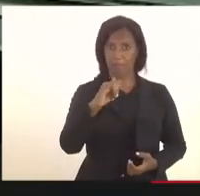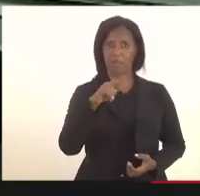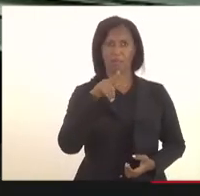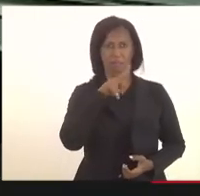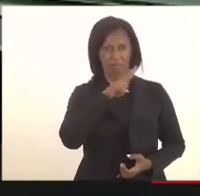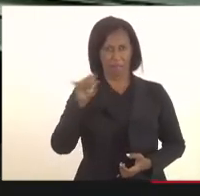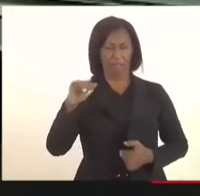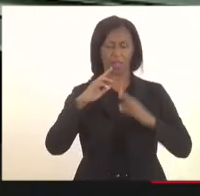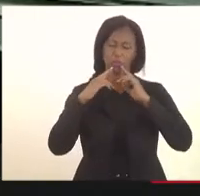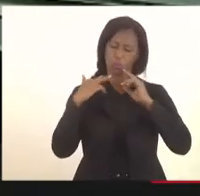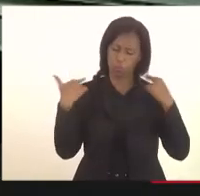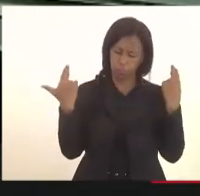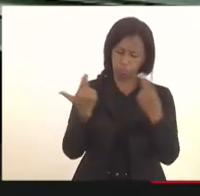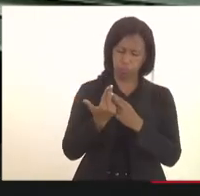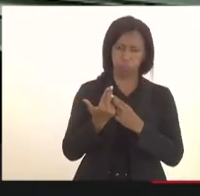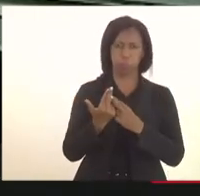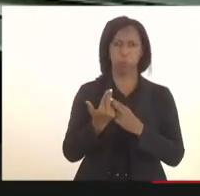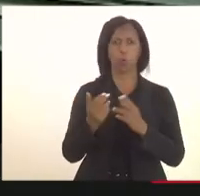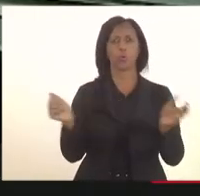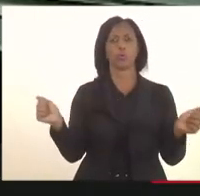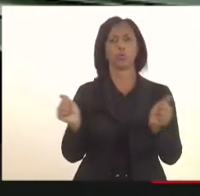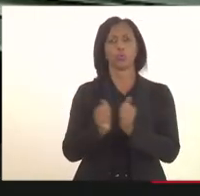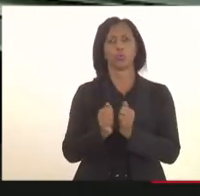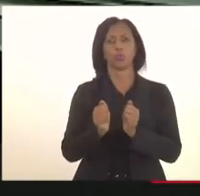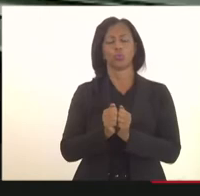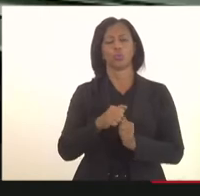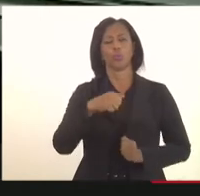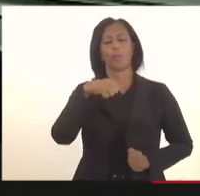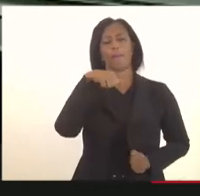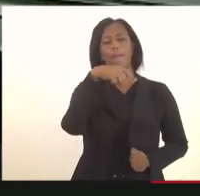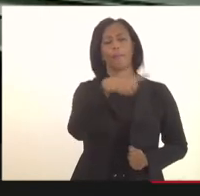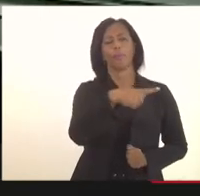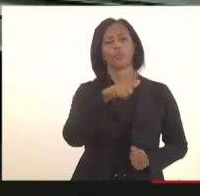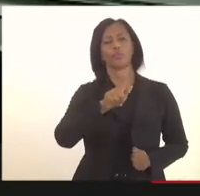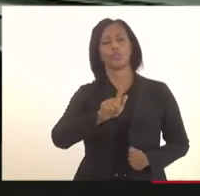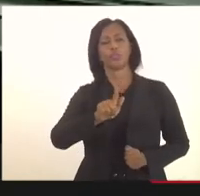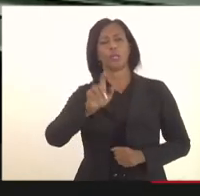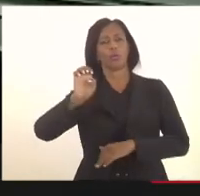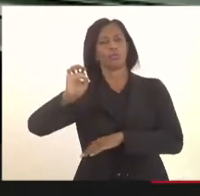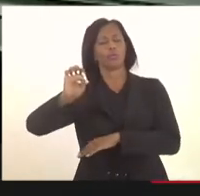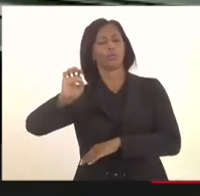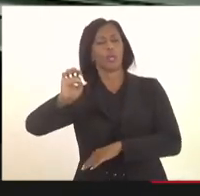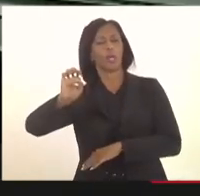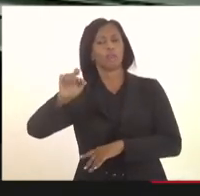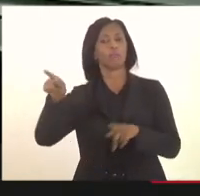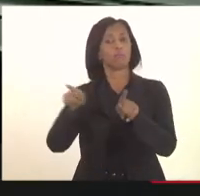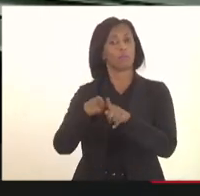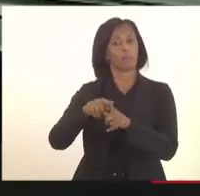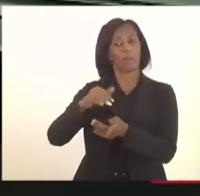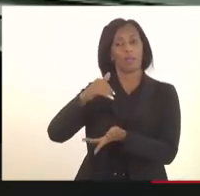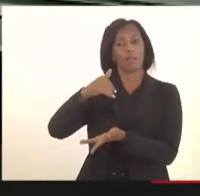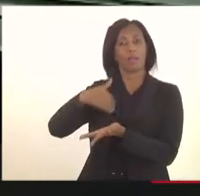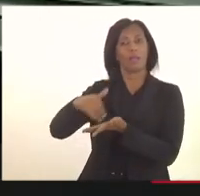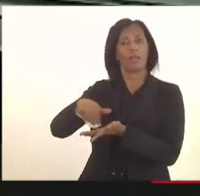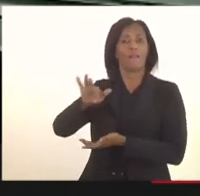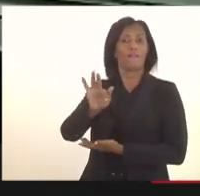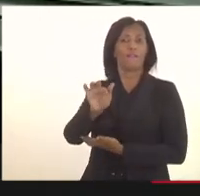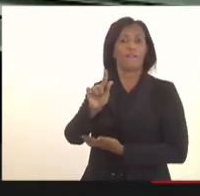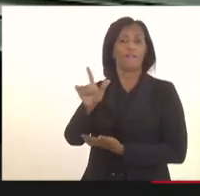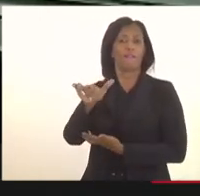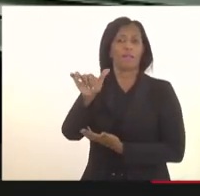reunir com a Procuradoria-Geral do Estado, com a Fazenda, e